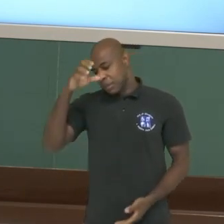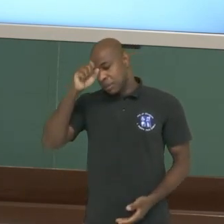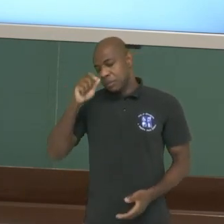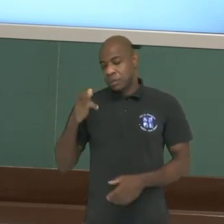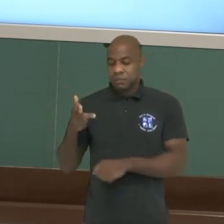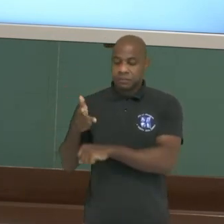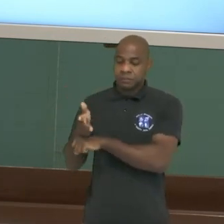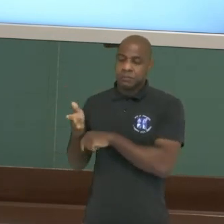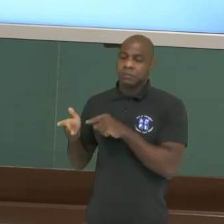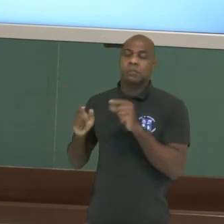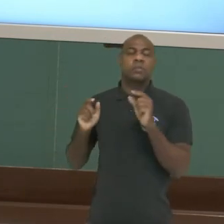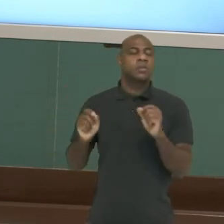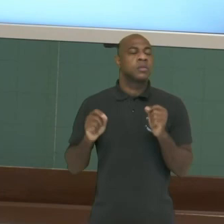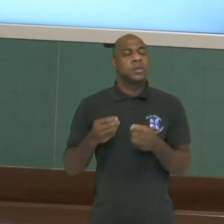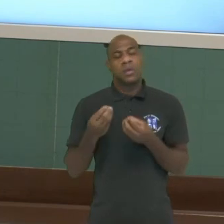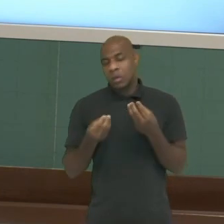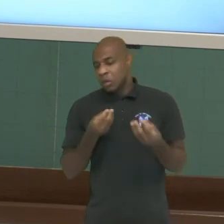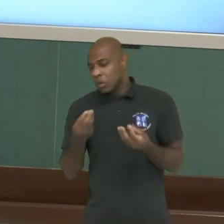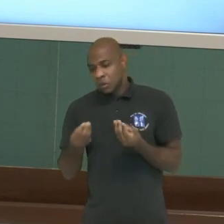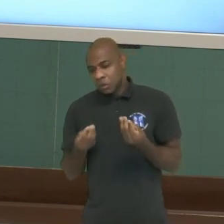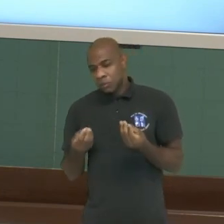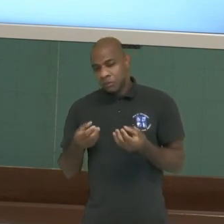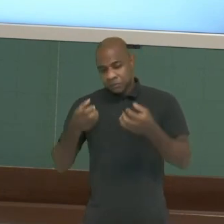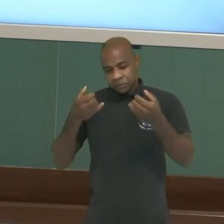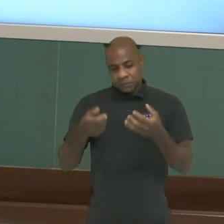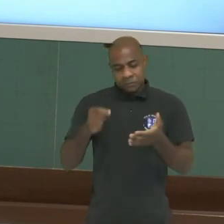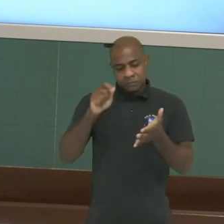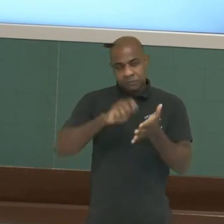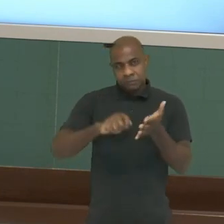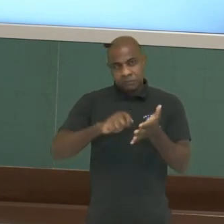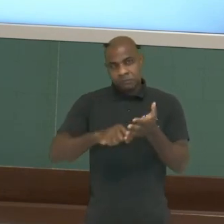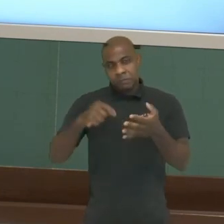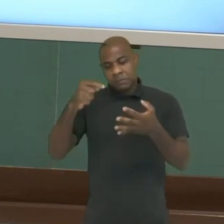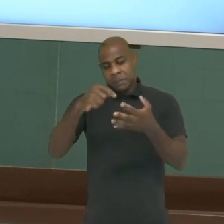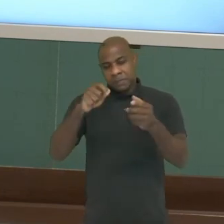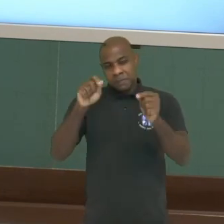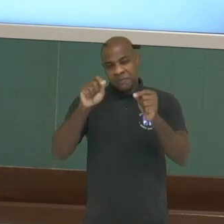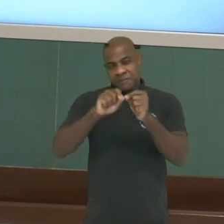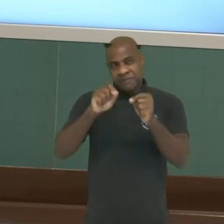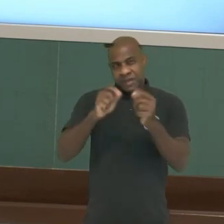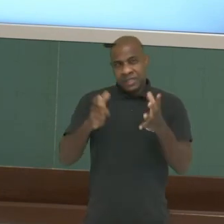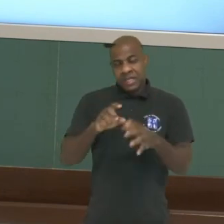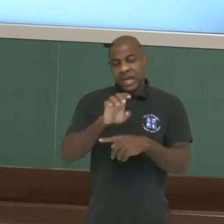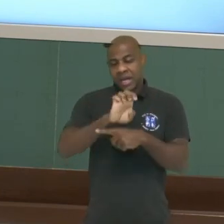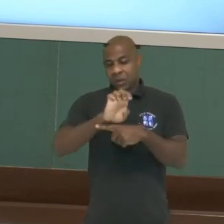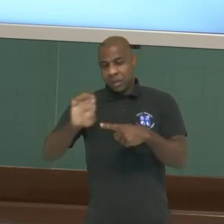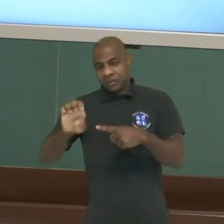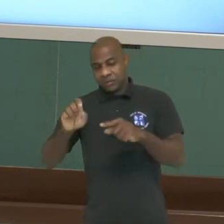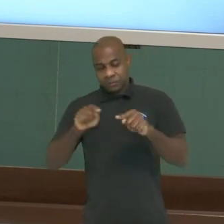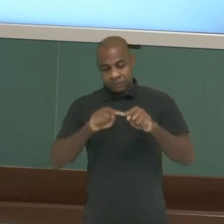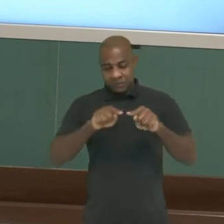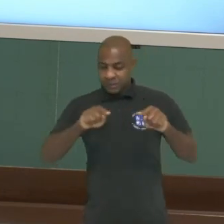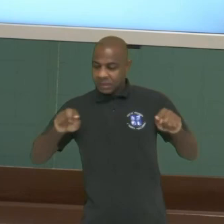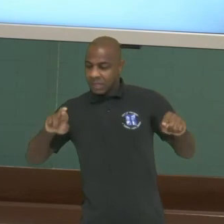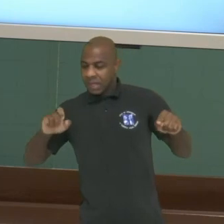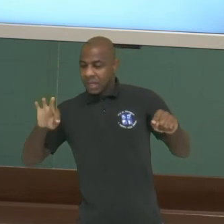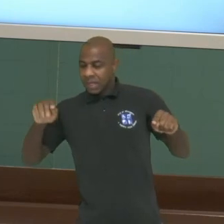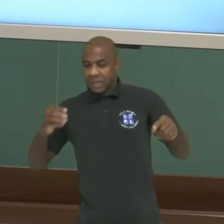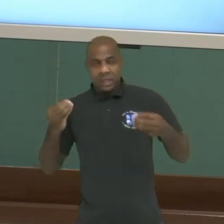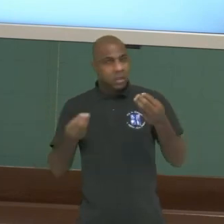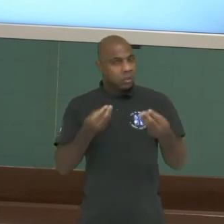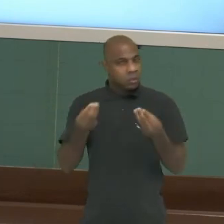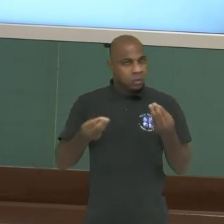vídeo o quê? Como a gente vai determinar a equação da nossa reta? Para isso, o que a gente precisa? O